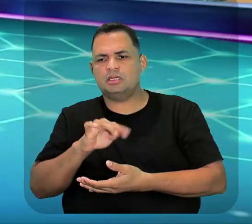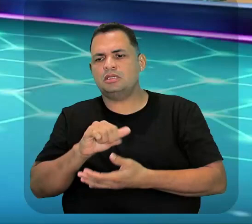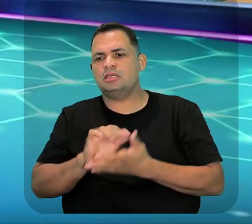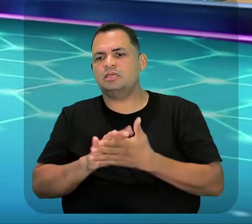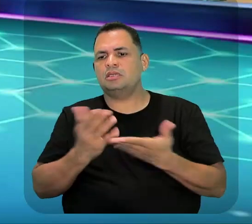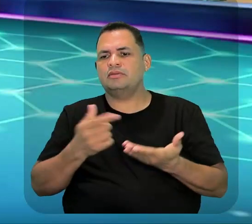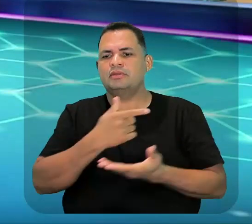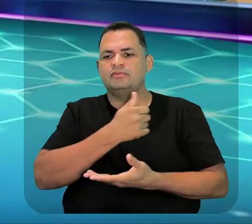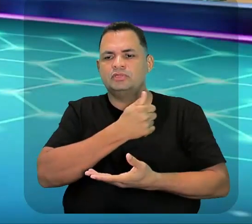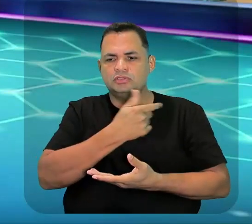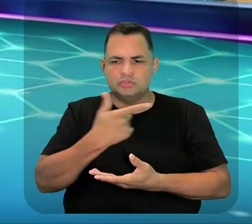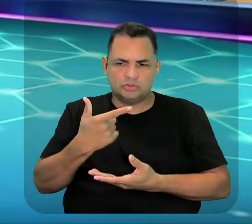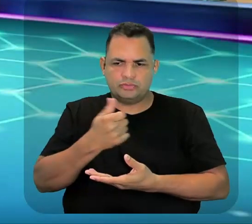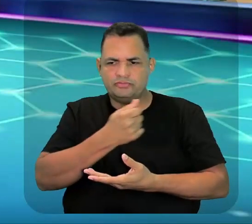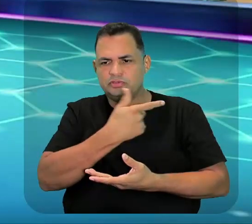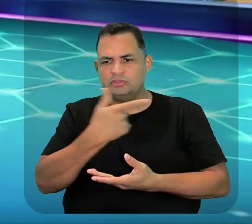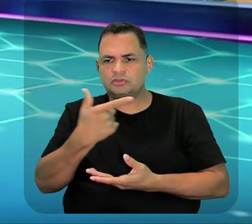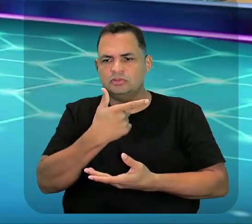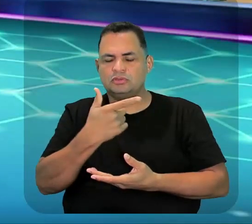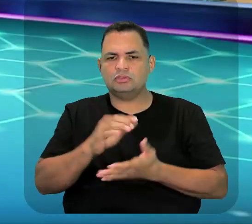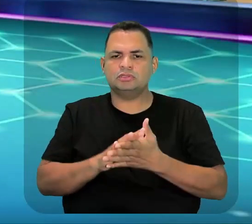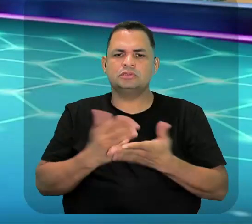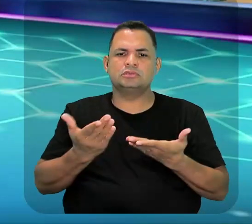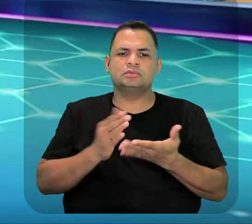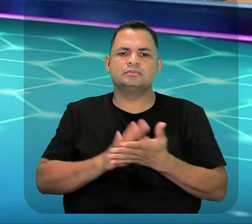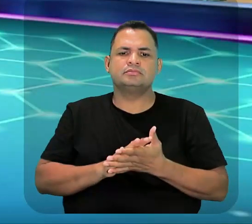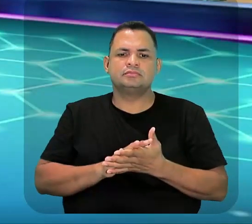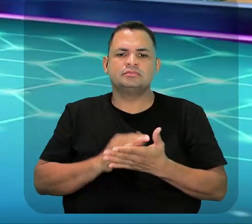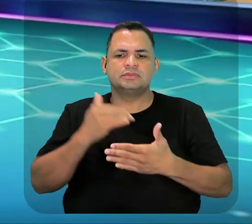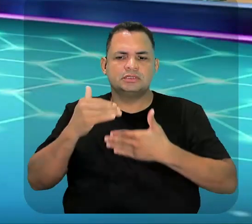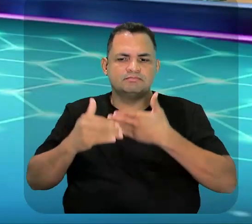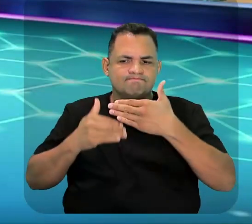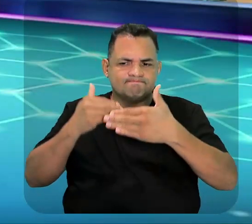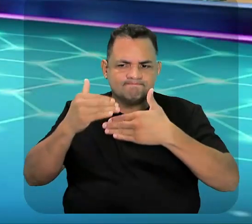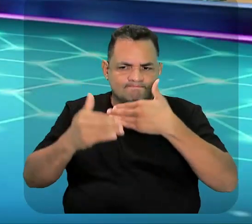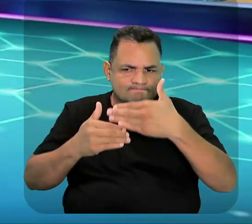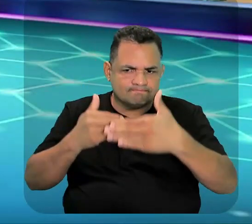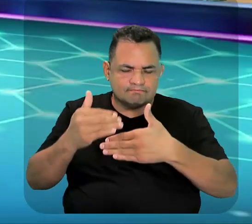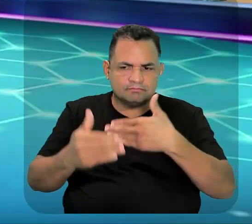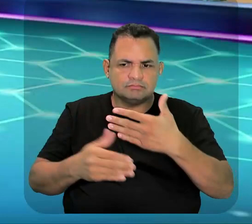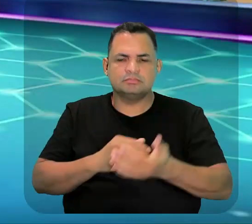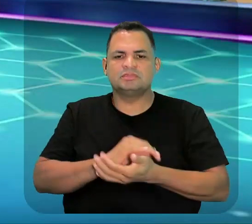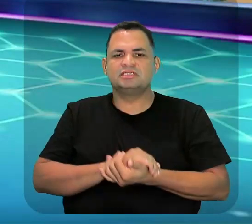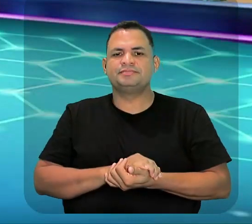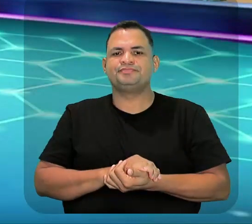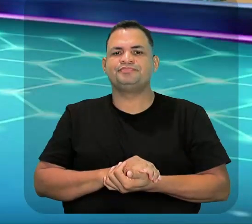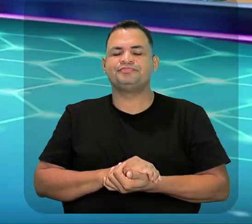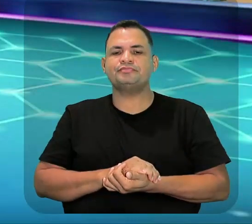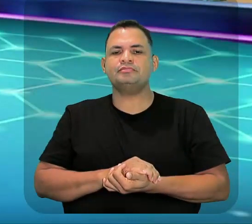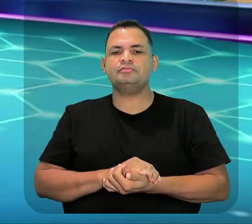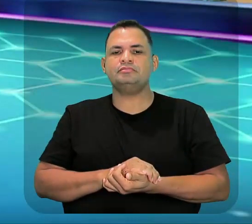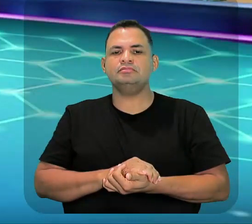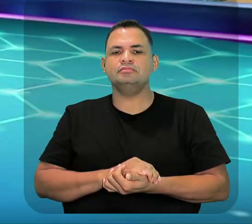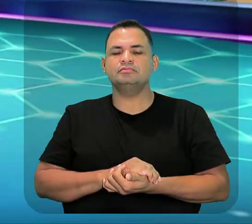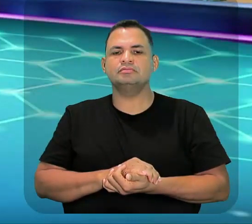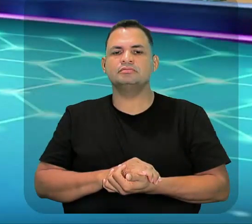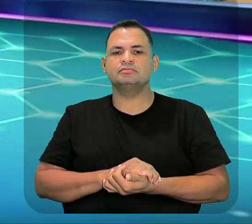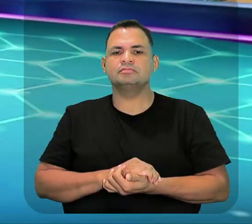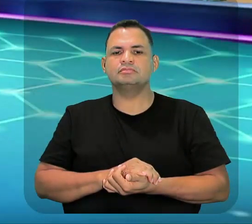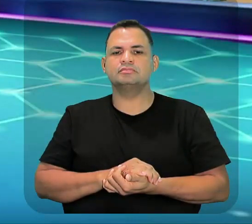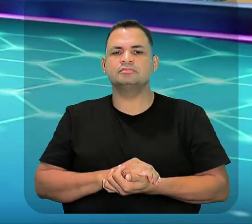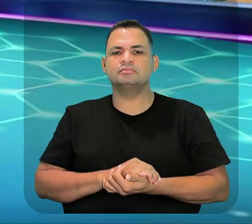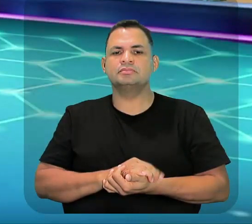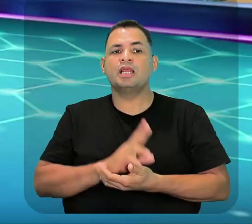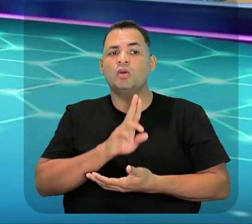vem a 22. Todas essas situações, elas são sequência. Outra situação muito importante é